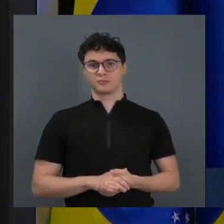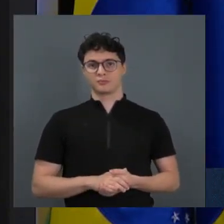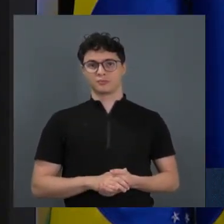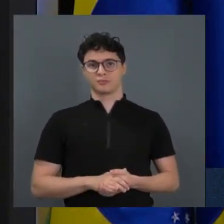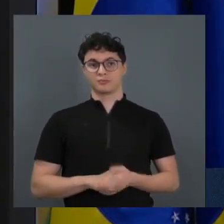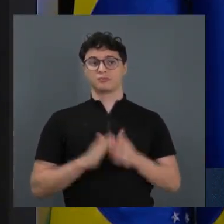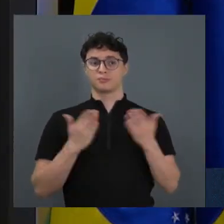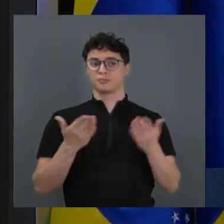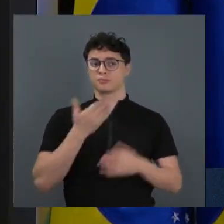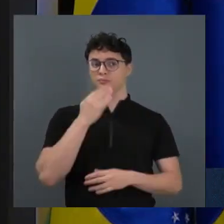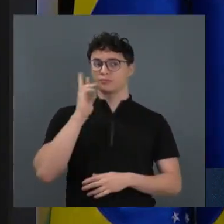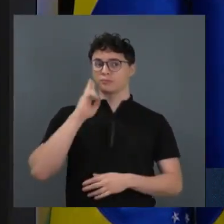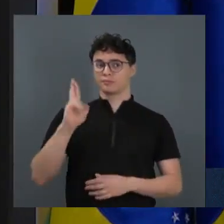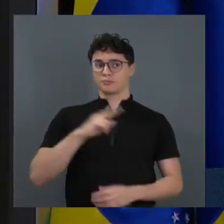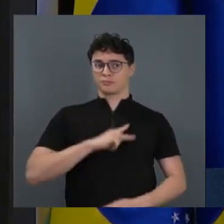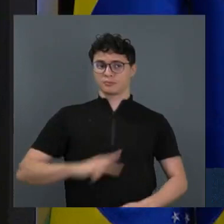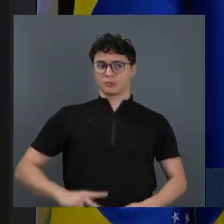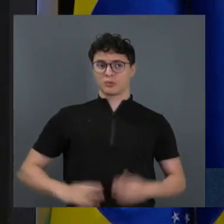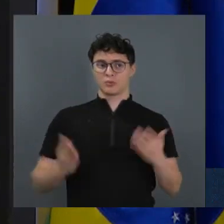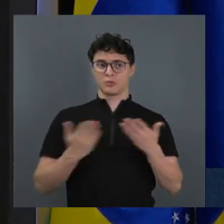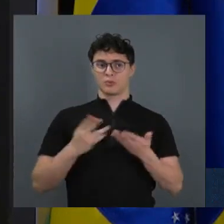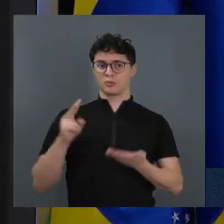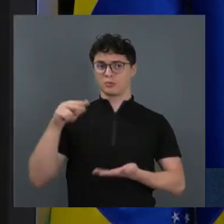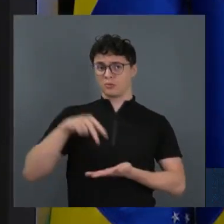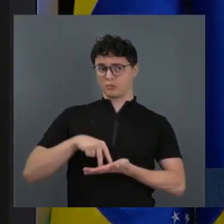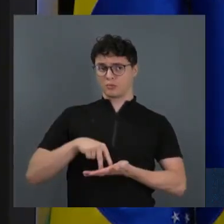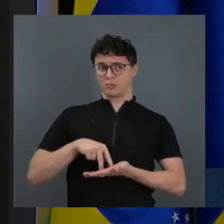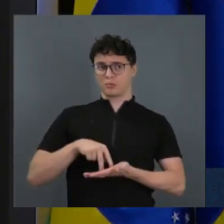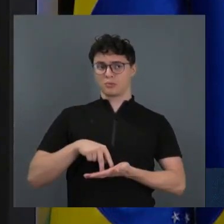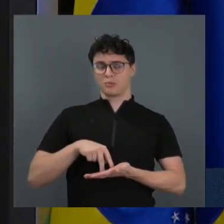Senhor presidente, eu subo essa tribuna